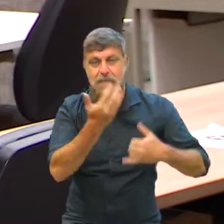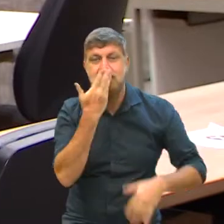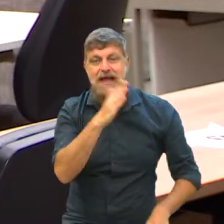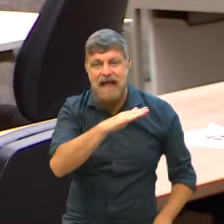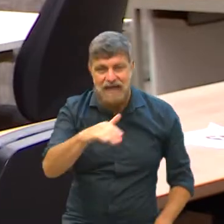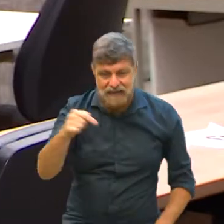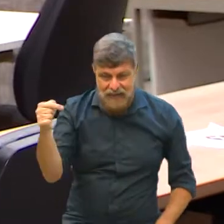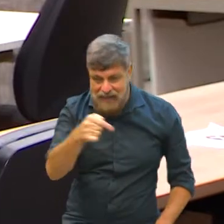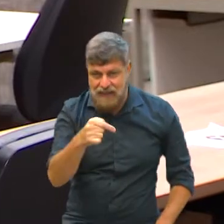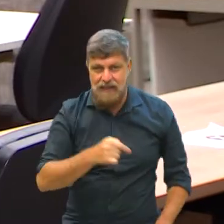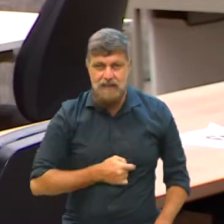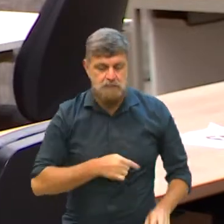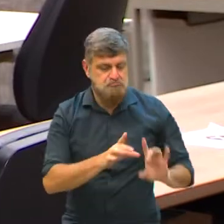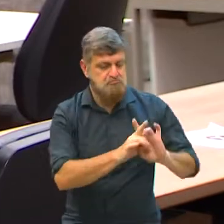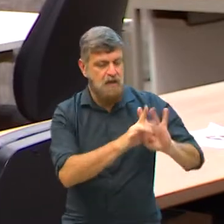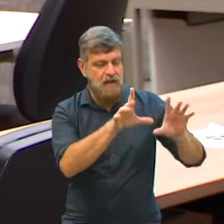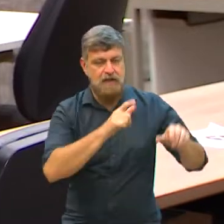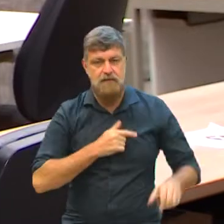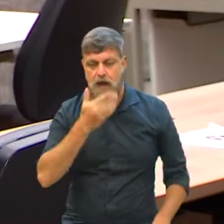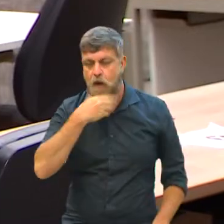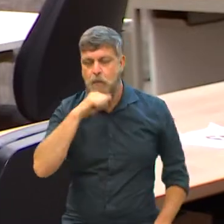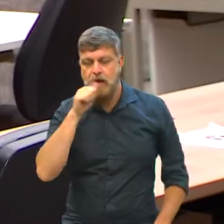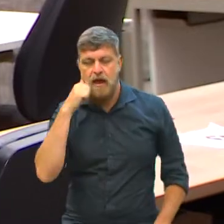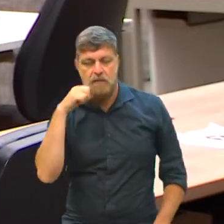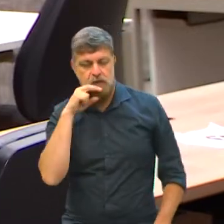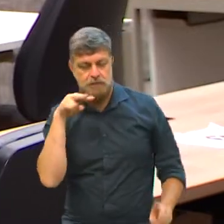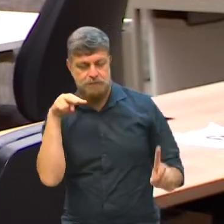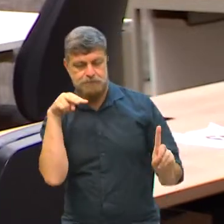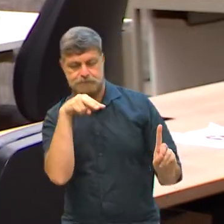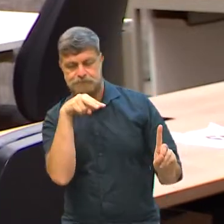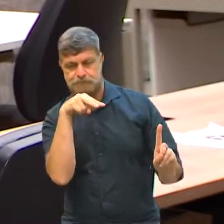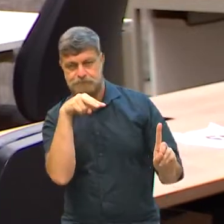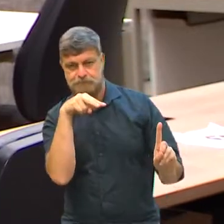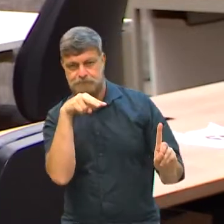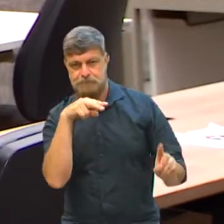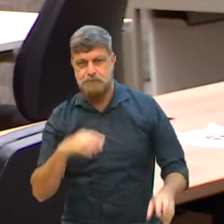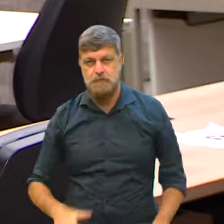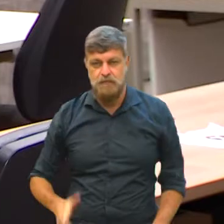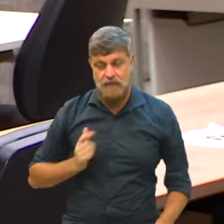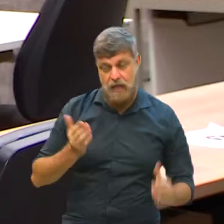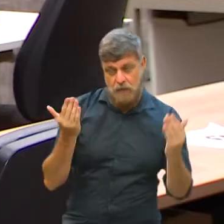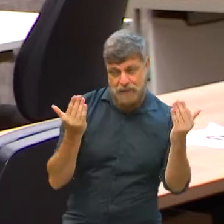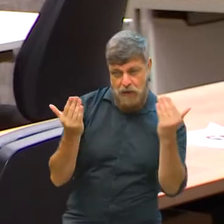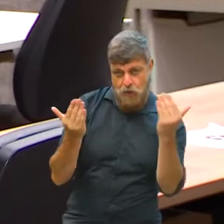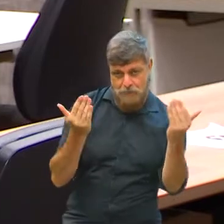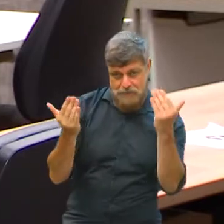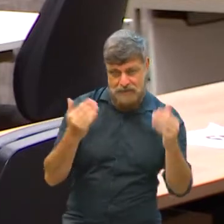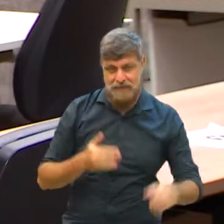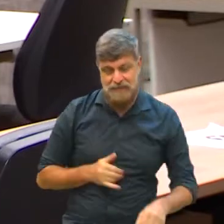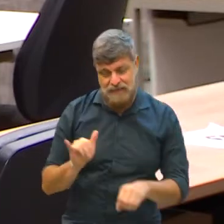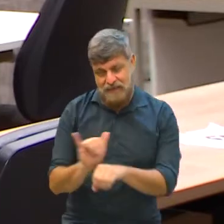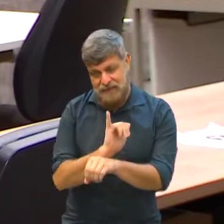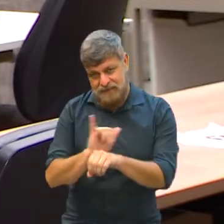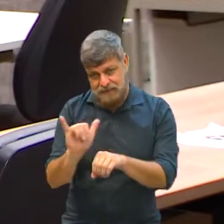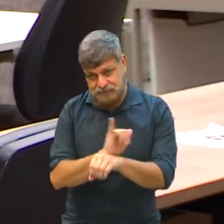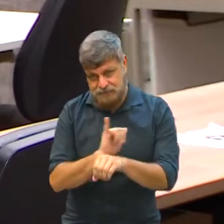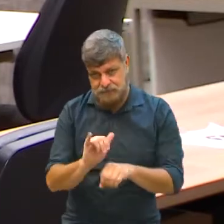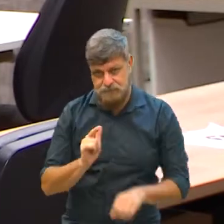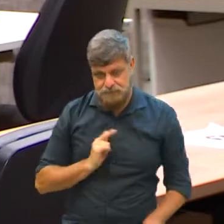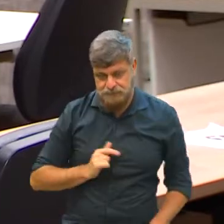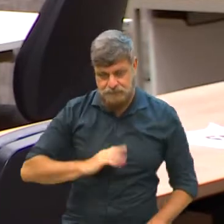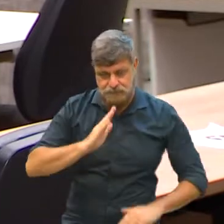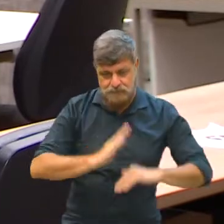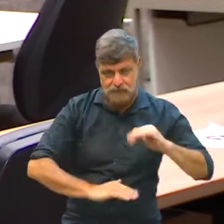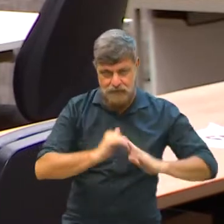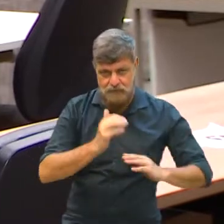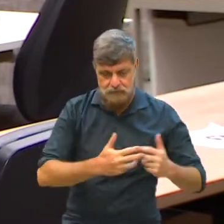onde as crianças podem brincar livremente e os pais observar A distância é uma analogia a forma como